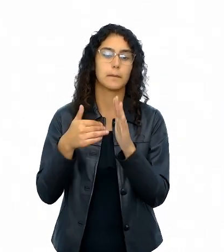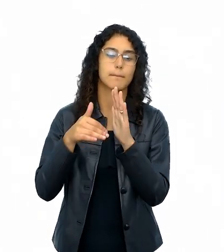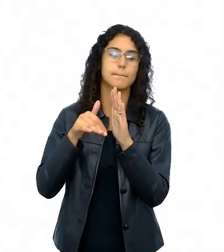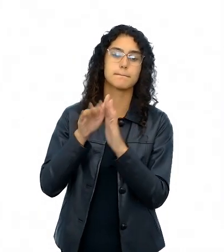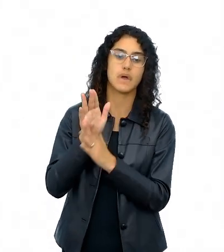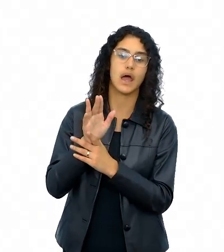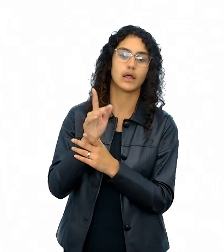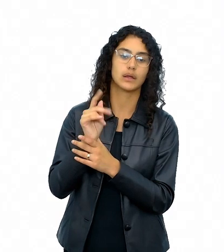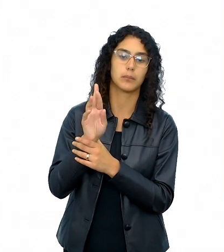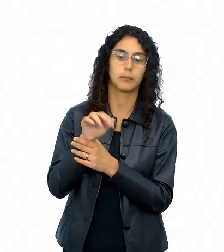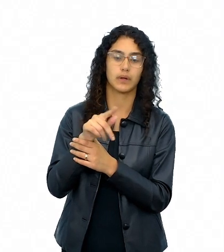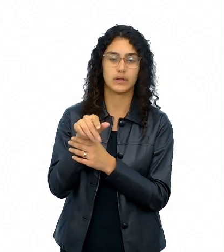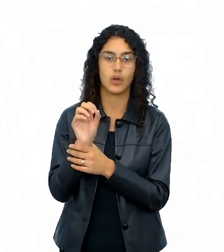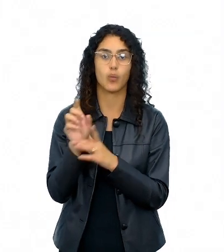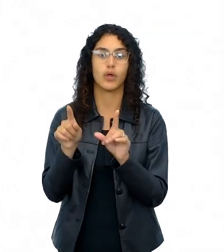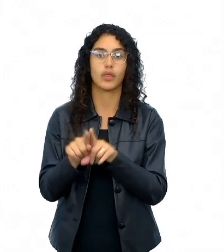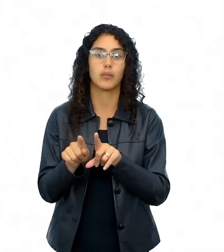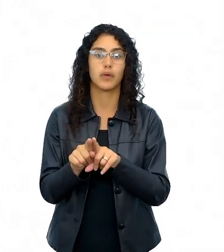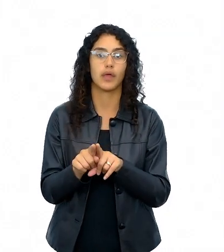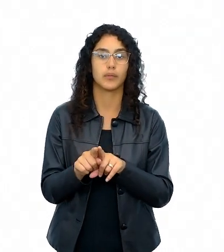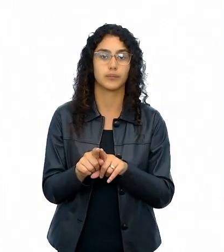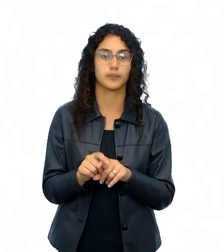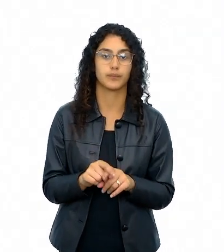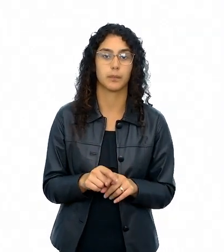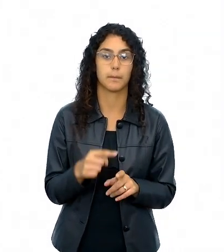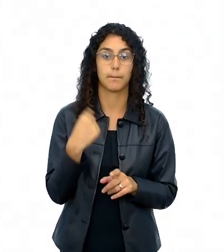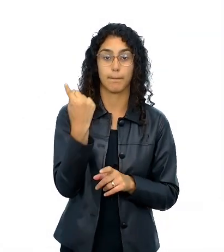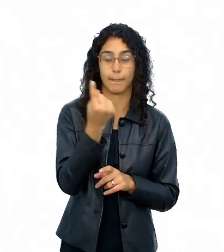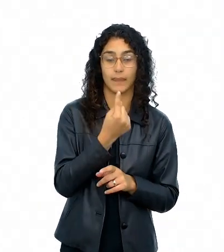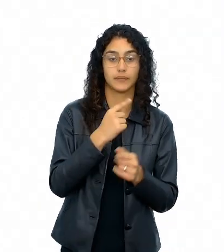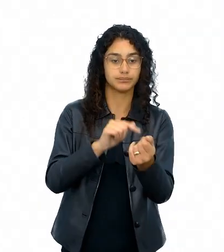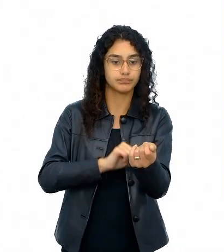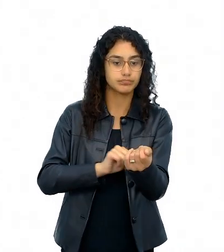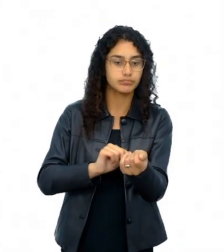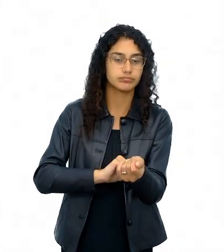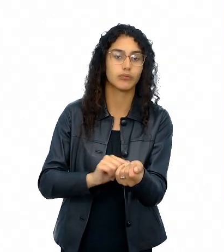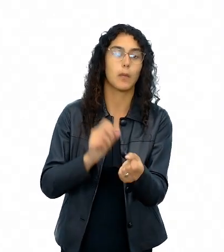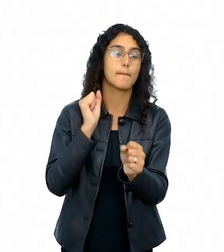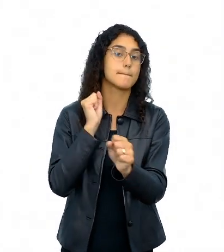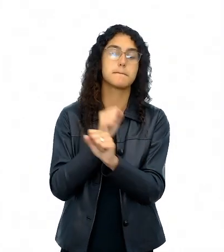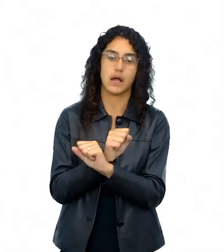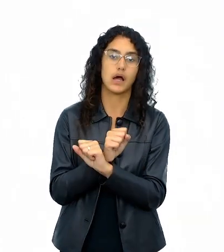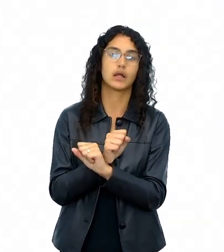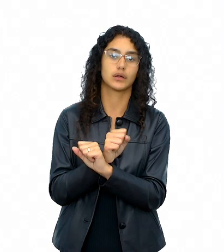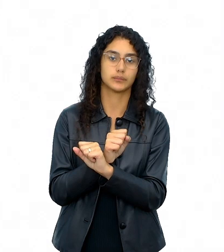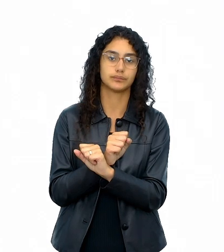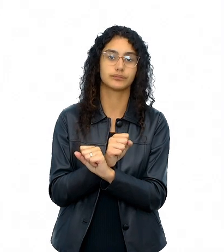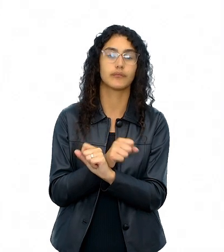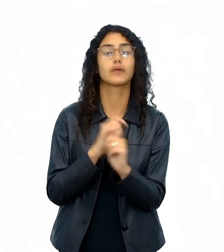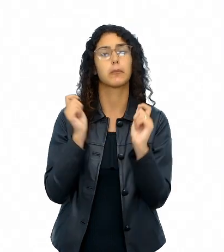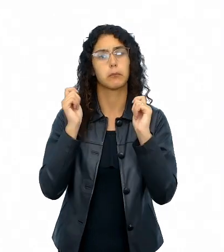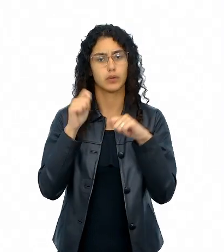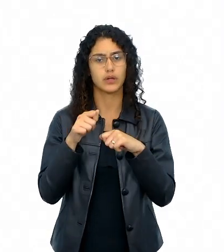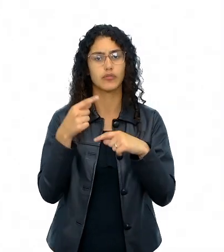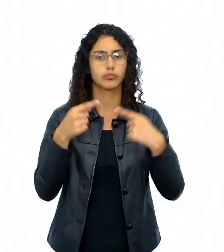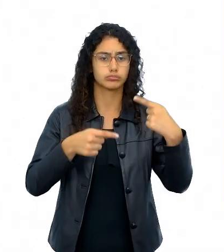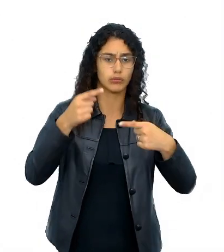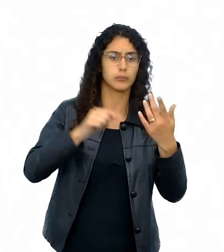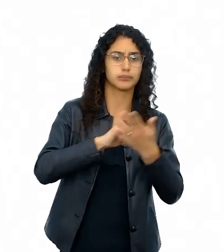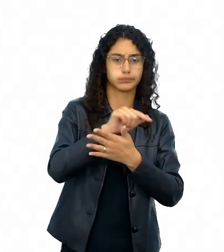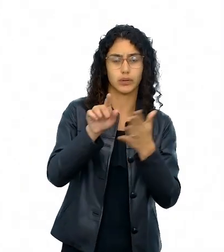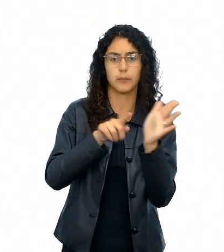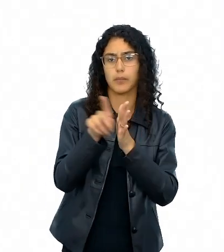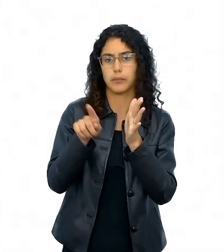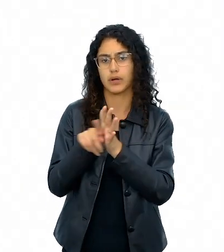pressão atmosférica, né? E justamente para que os nossos vasos não colapsem, né? Então, é possível a gente ir discutindo essas